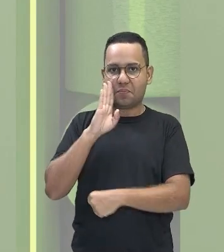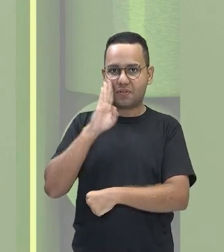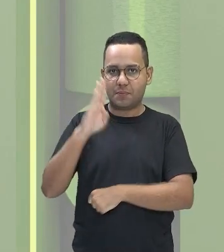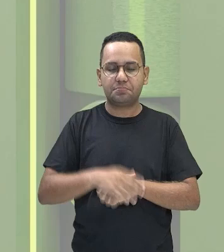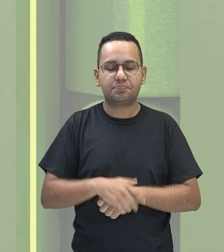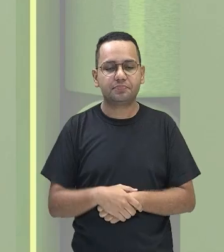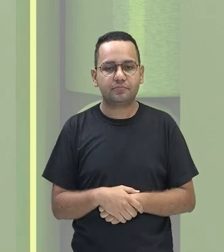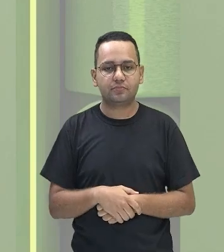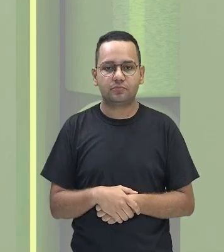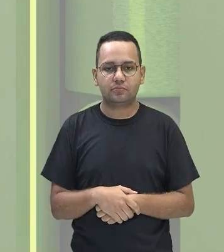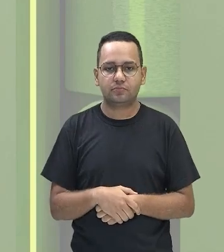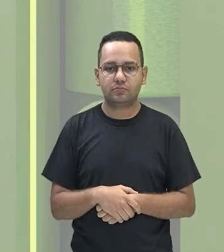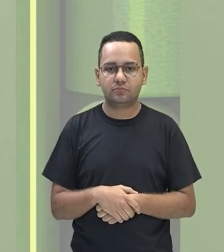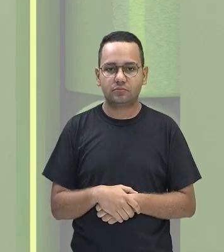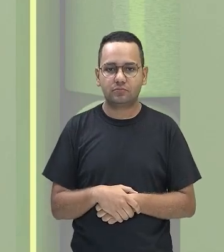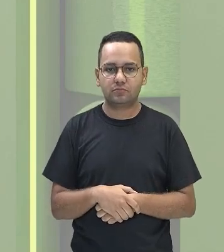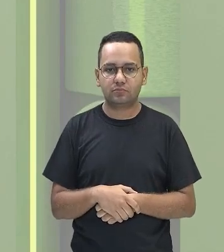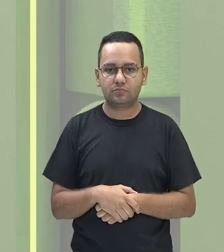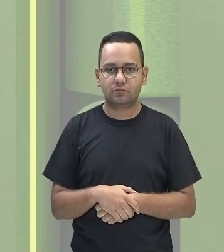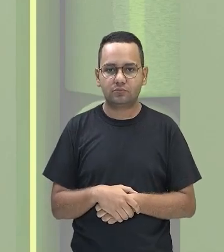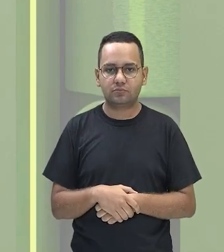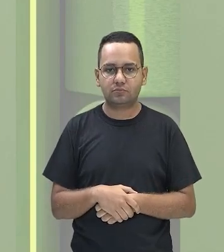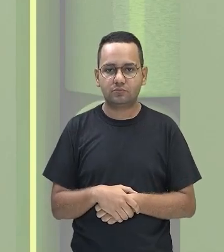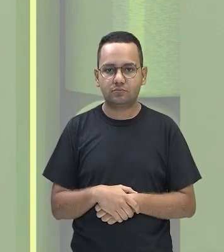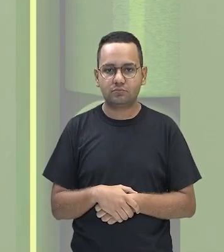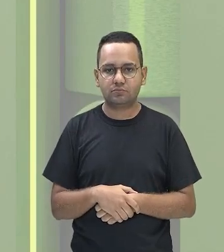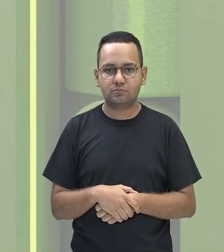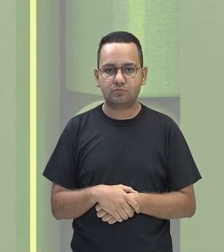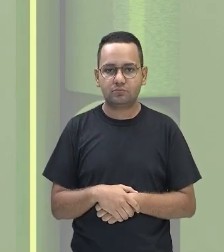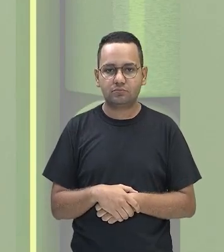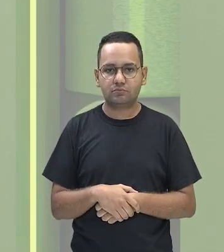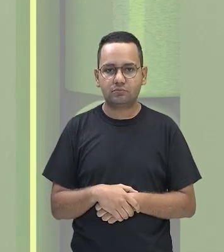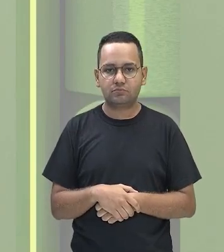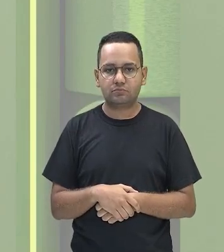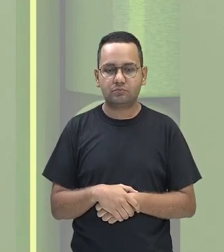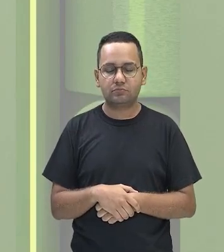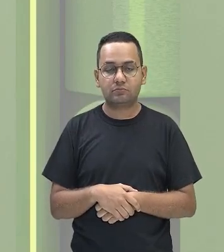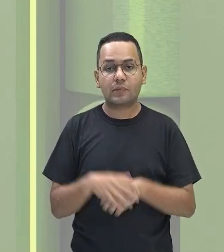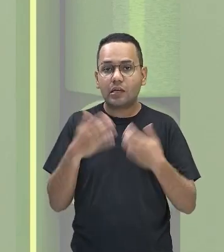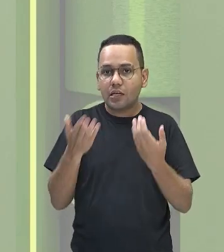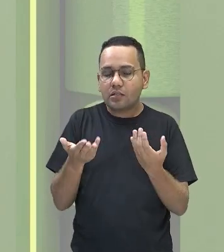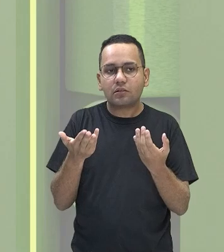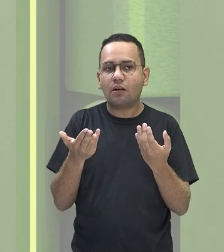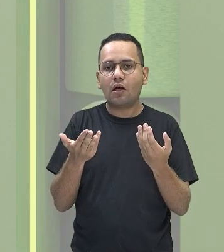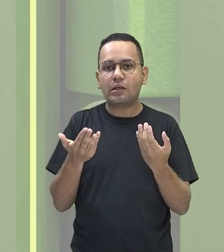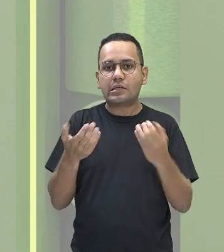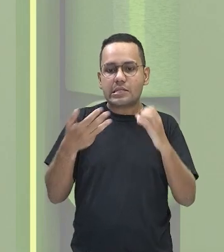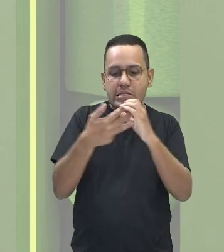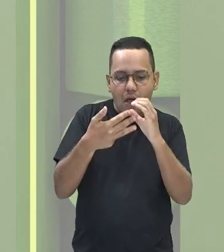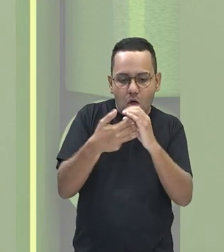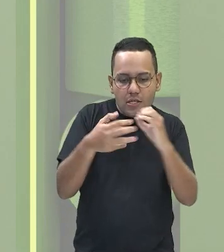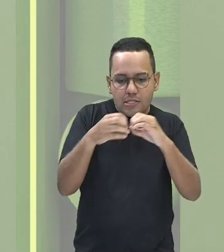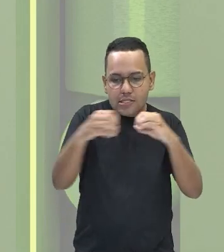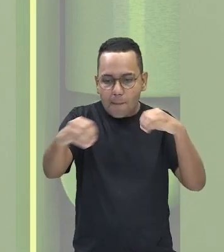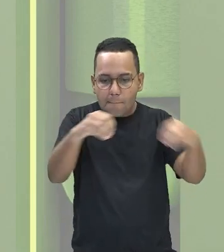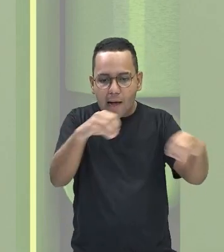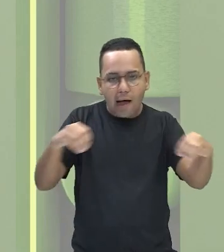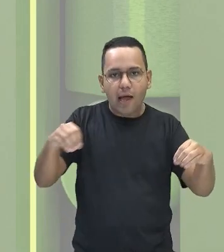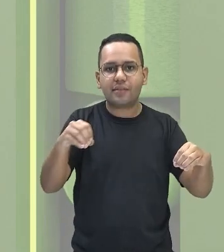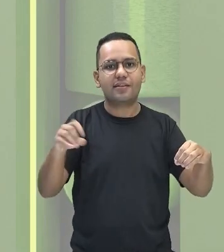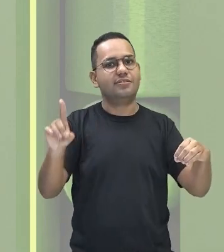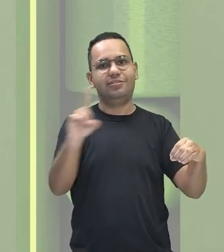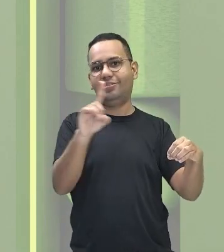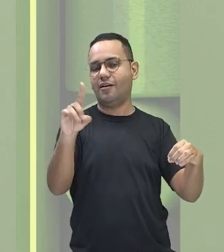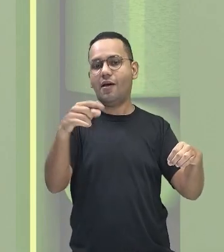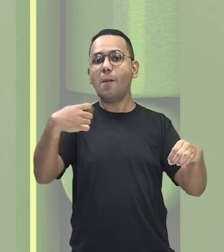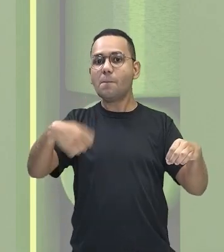essa, não pode ter muitos espaços entre as células. E é por esse motivo que as células estão justapostas, elas